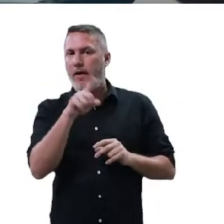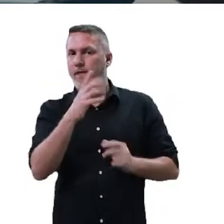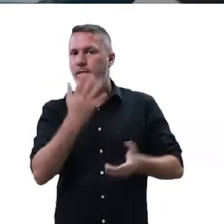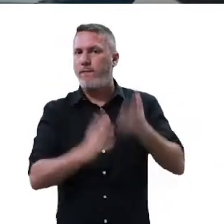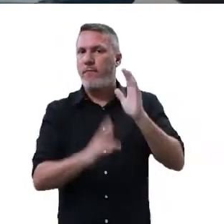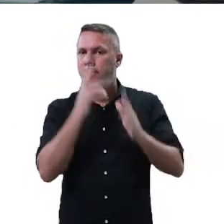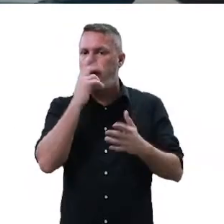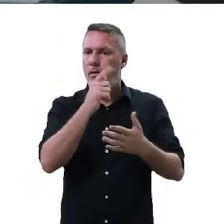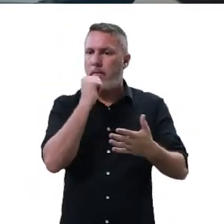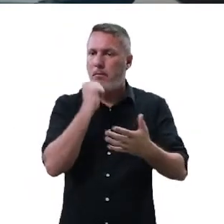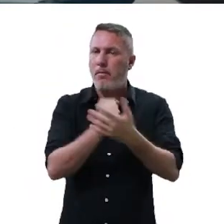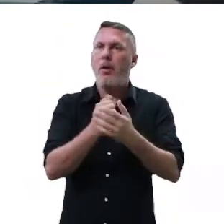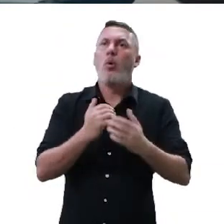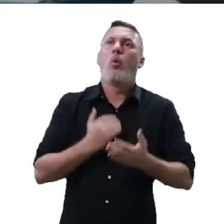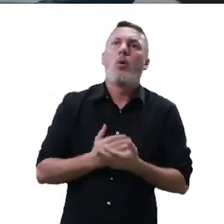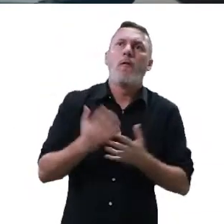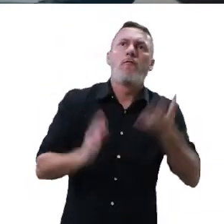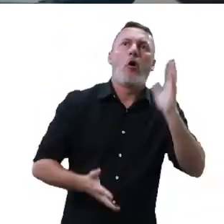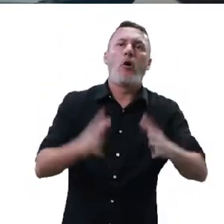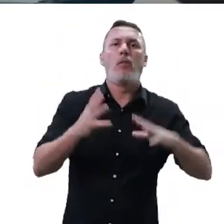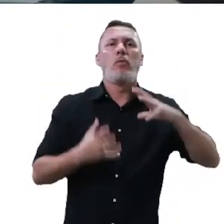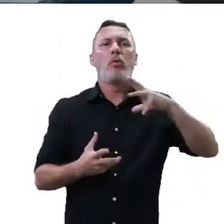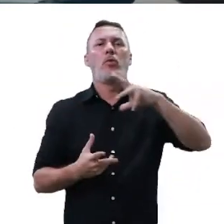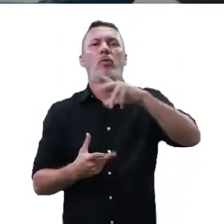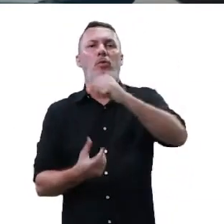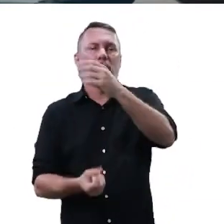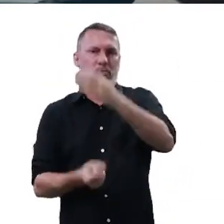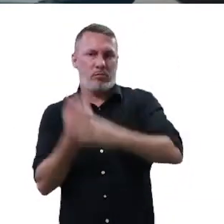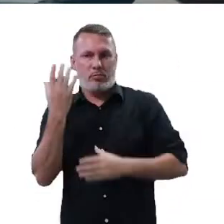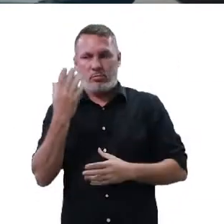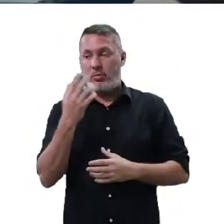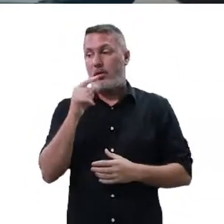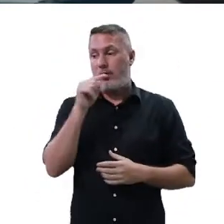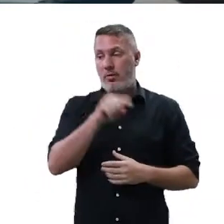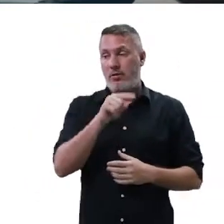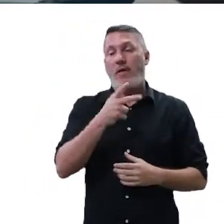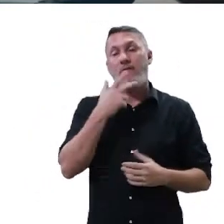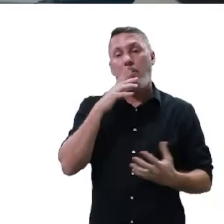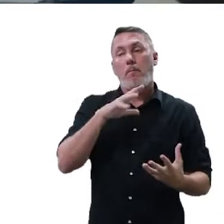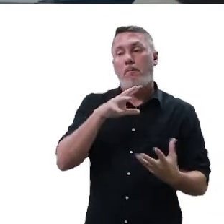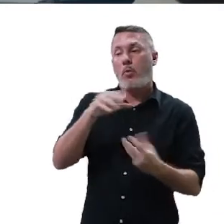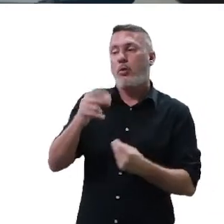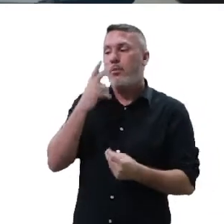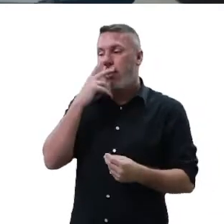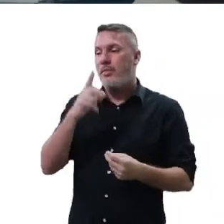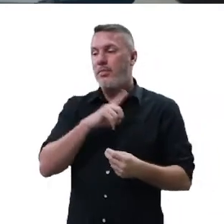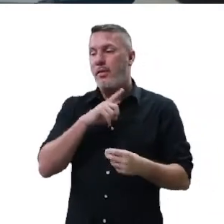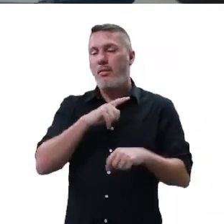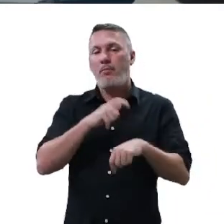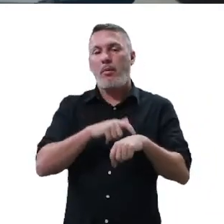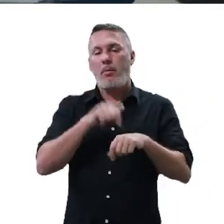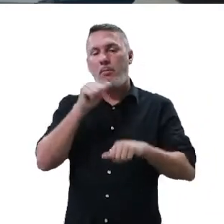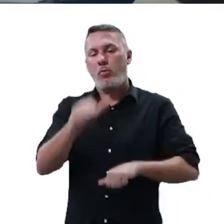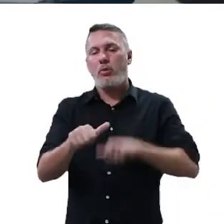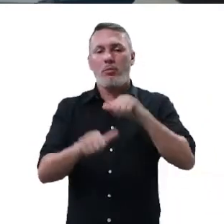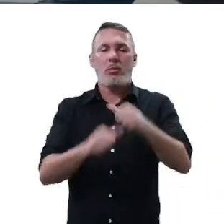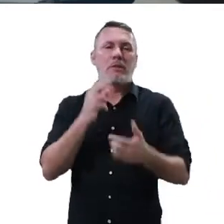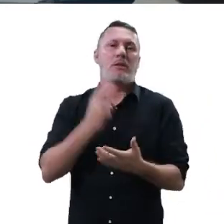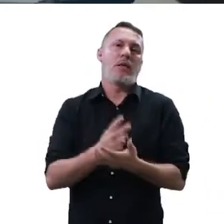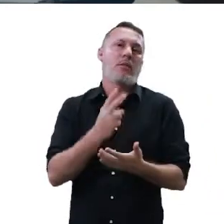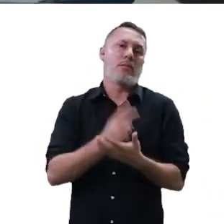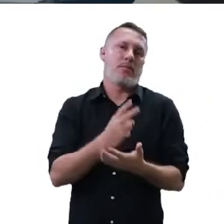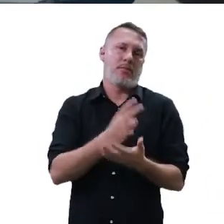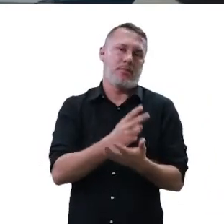tinha como símbolo da transformação. E a isso ele chamou de devir. Então ele falava que o universo estava numa